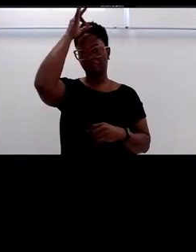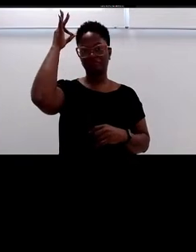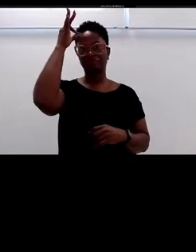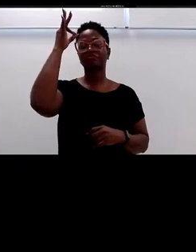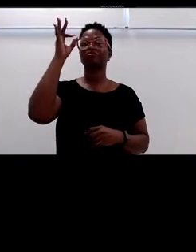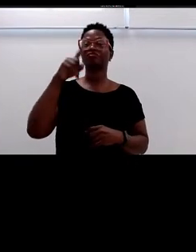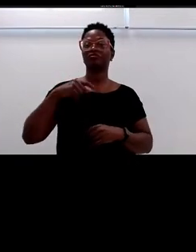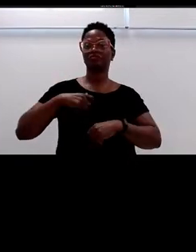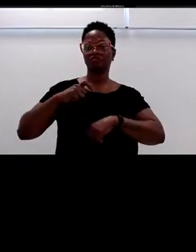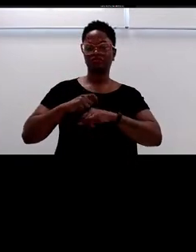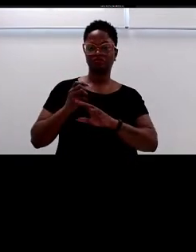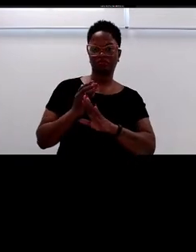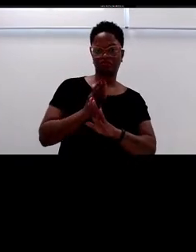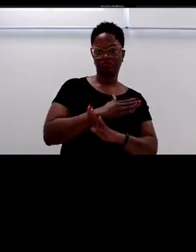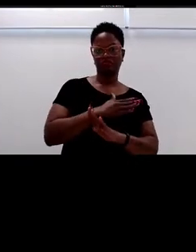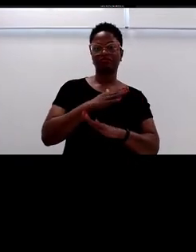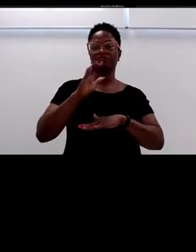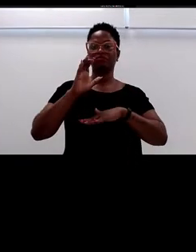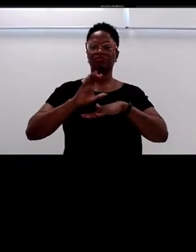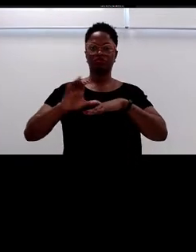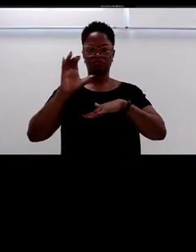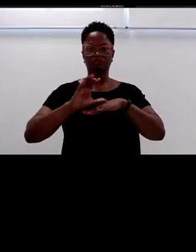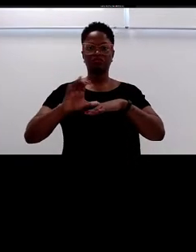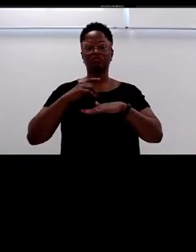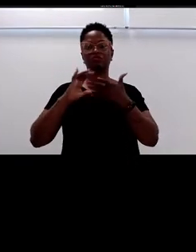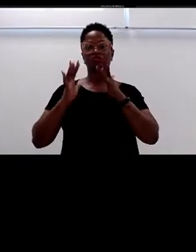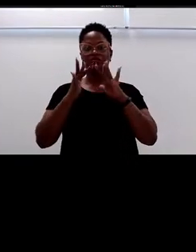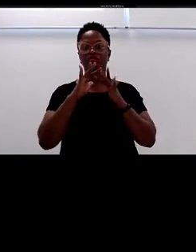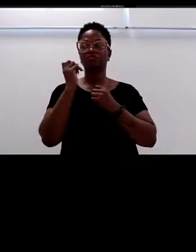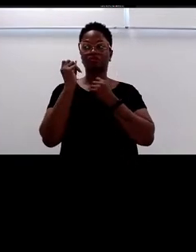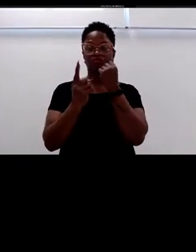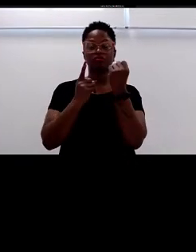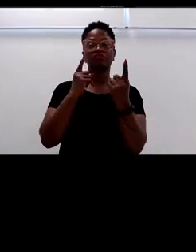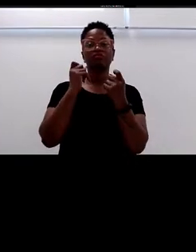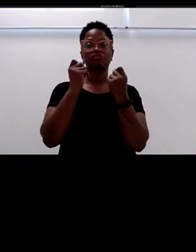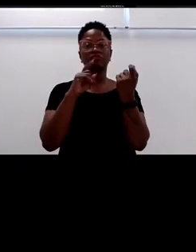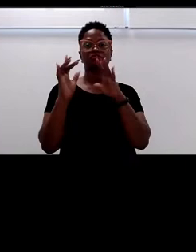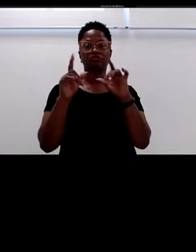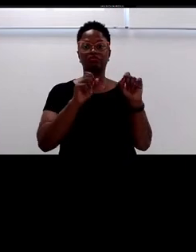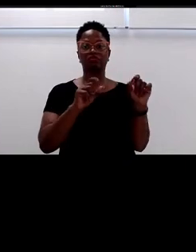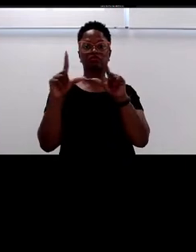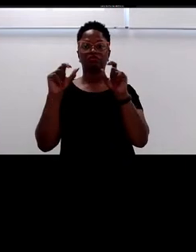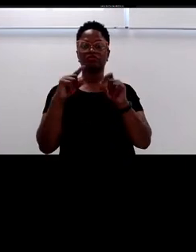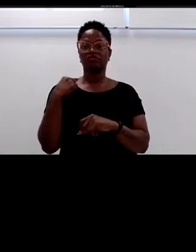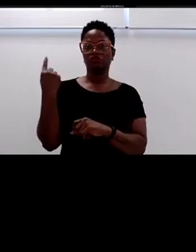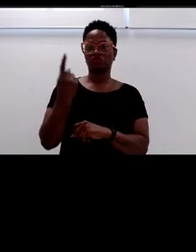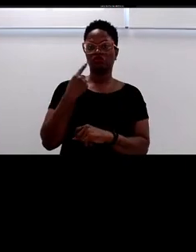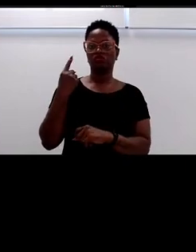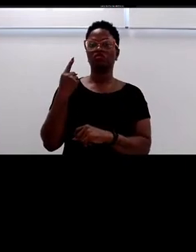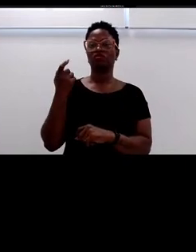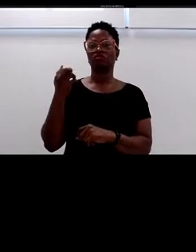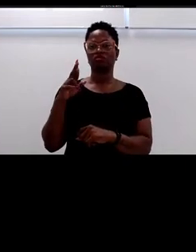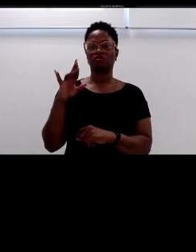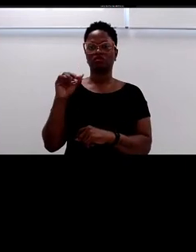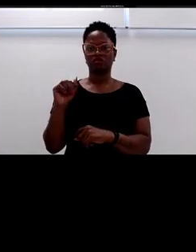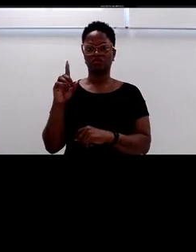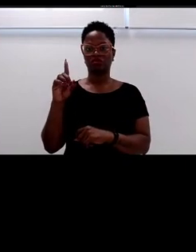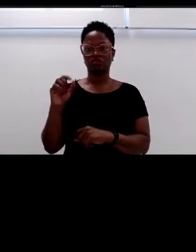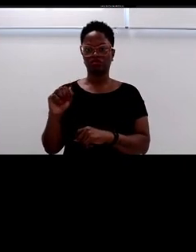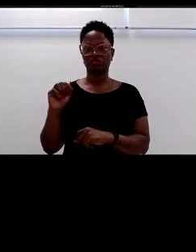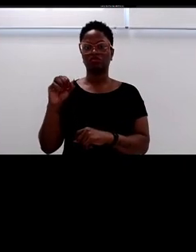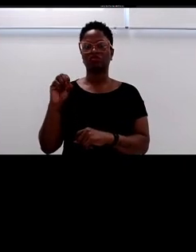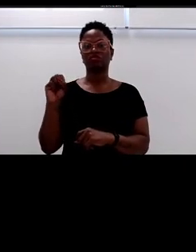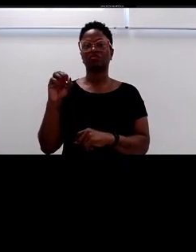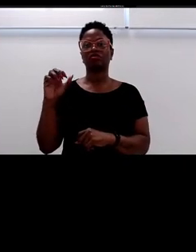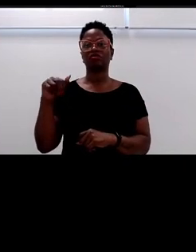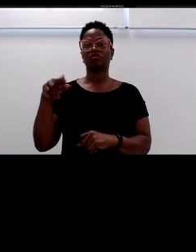né, antes do curso, eu entrei em contato com algumas imagens de Nossa Senhora, né, Nossa Senhora dos Navegantes, inclusive, e